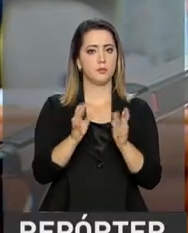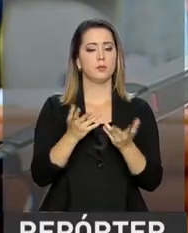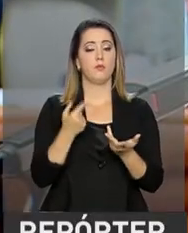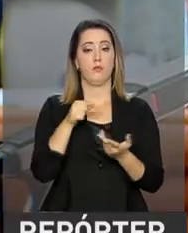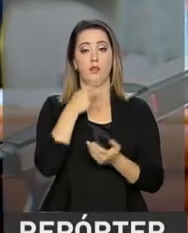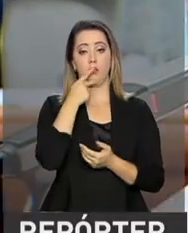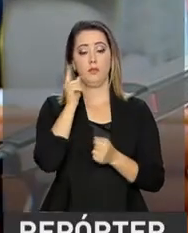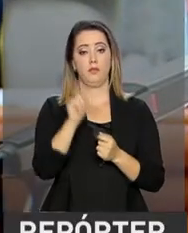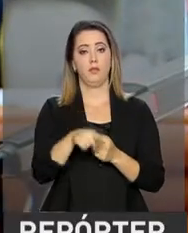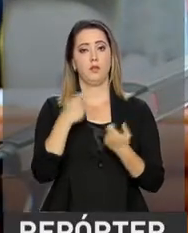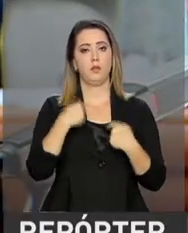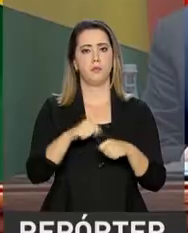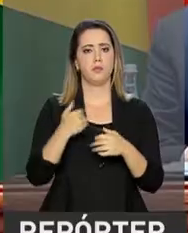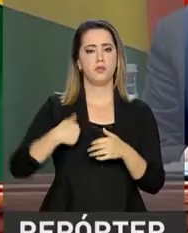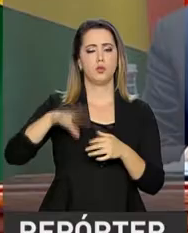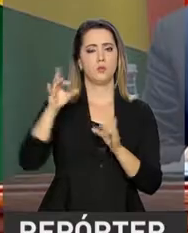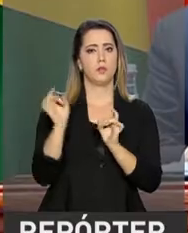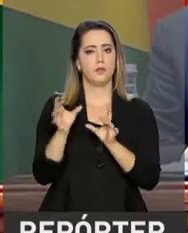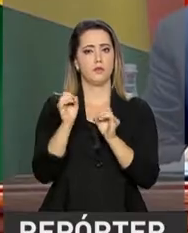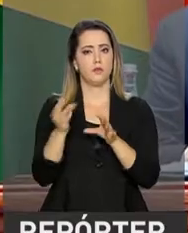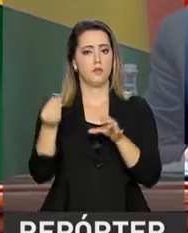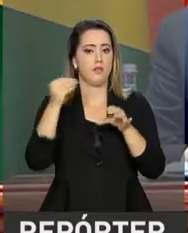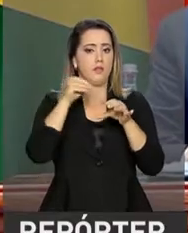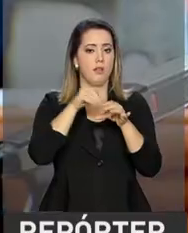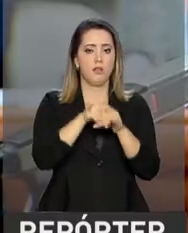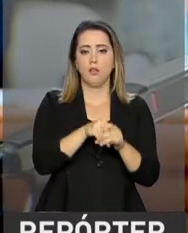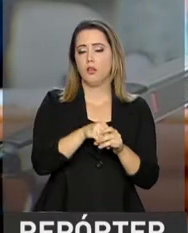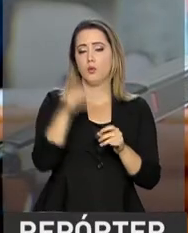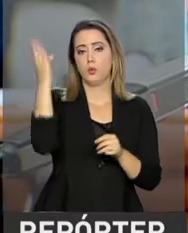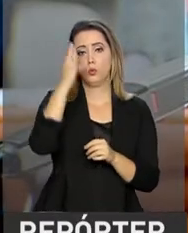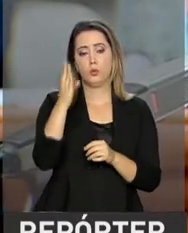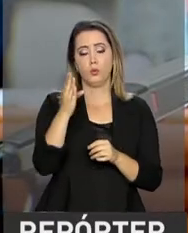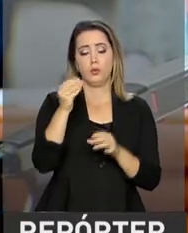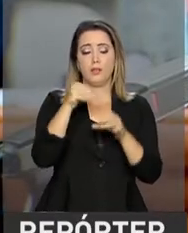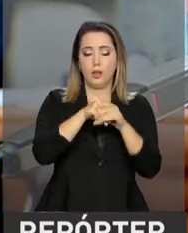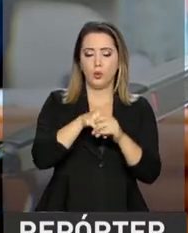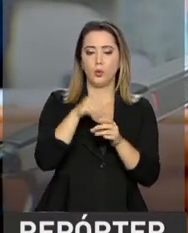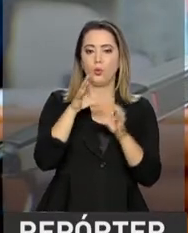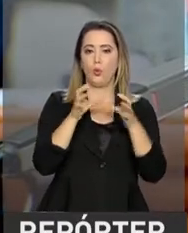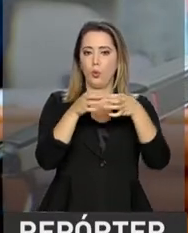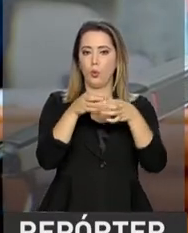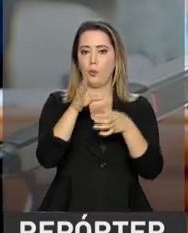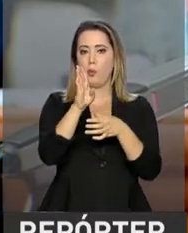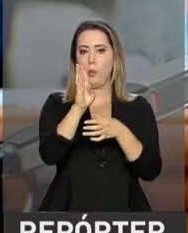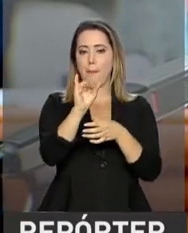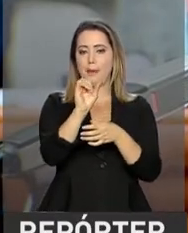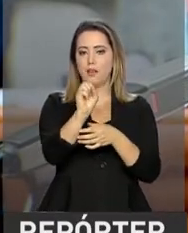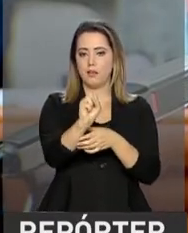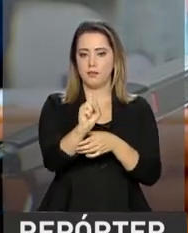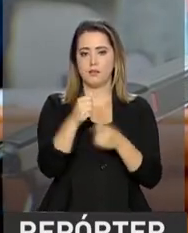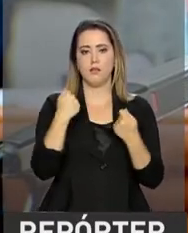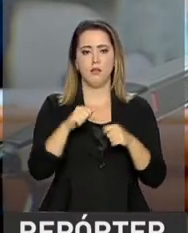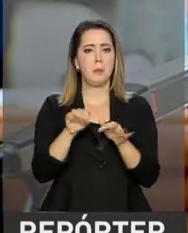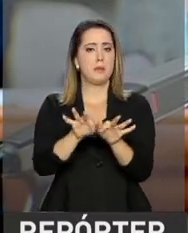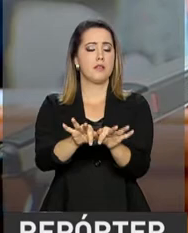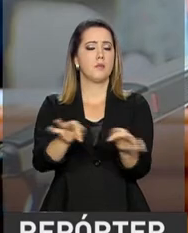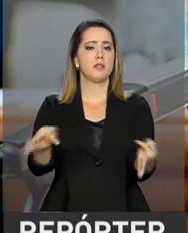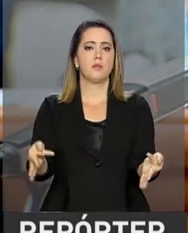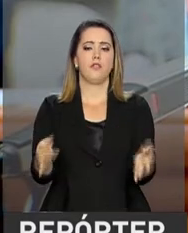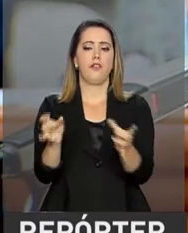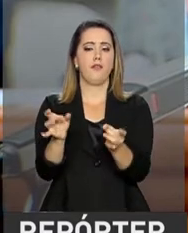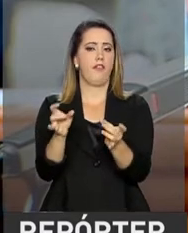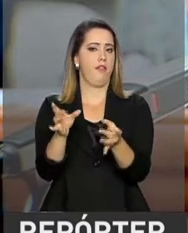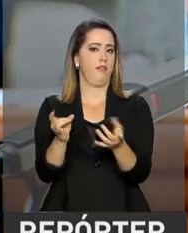defendeu um comércio mais livre dentro do bloco precisamos simplificar procedimentos de exportação